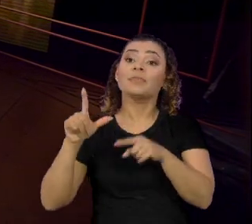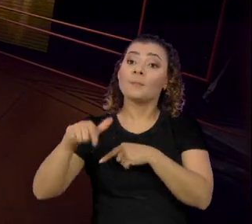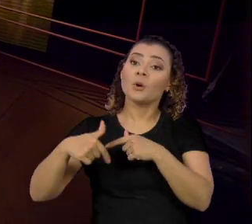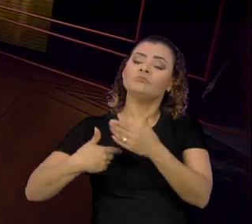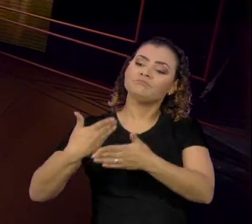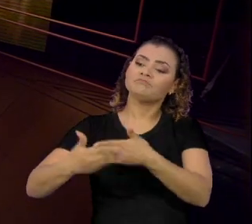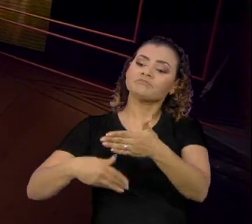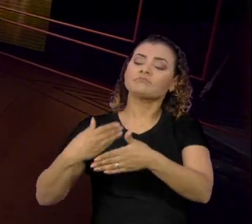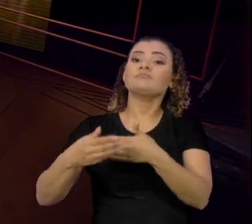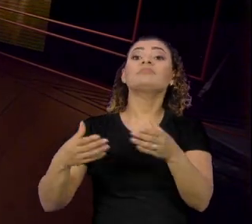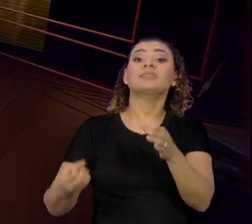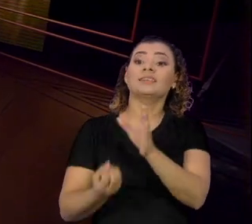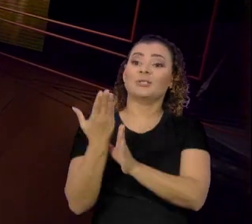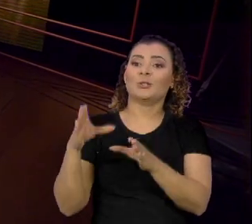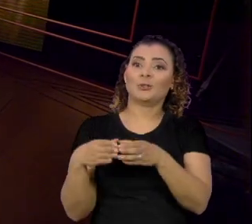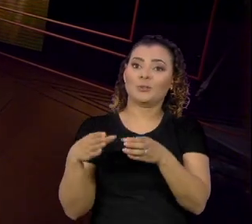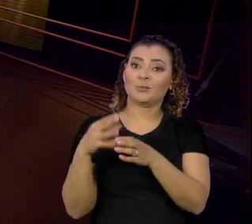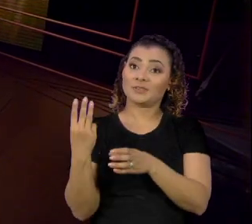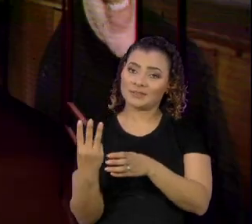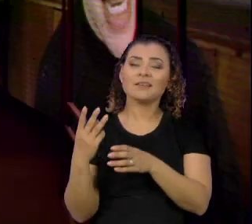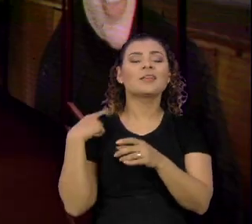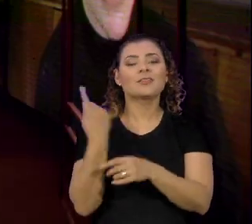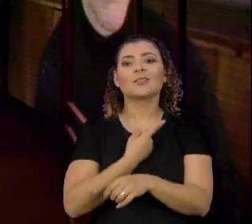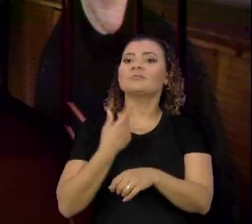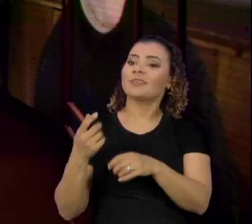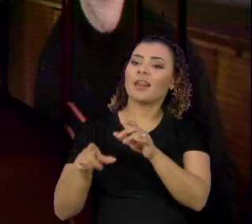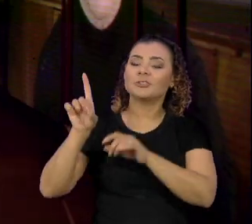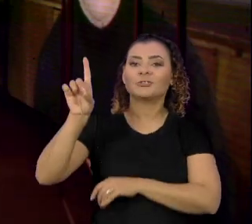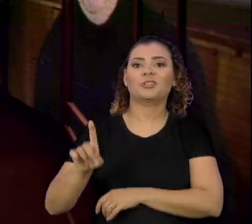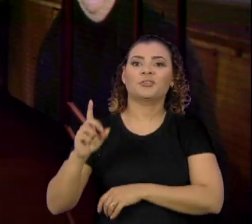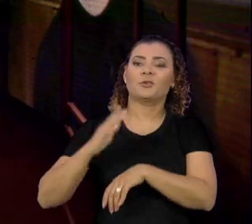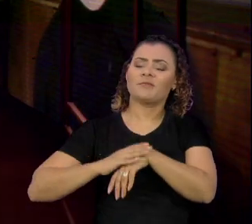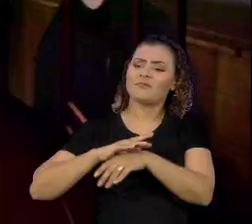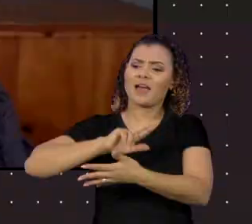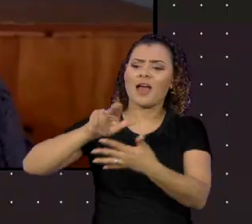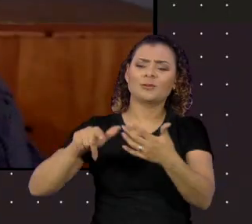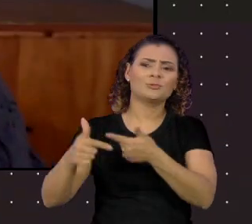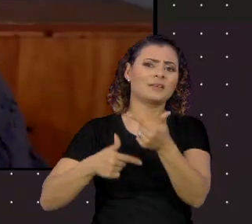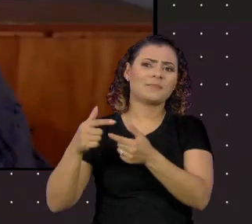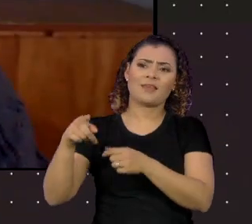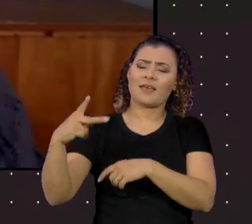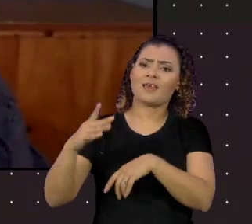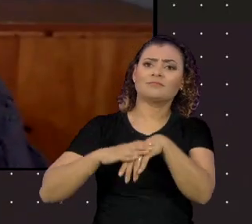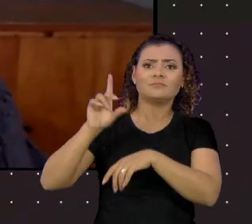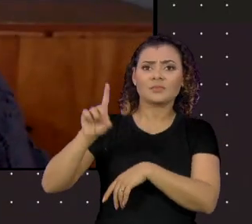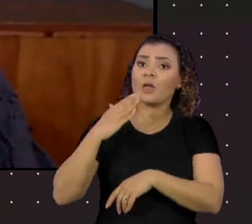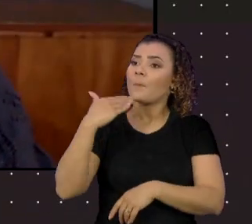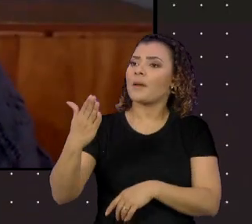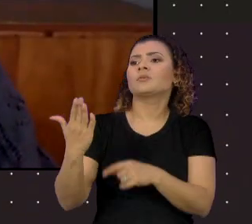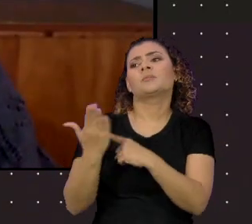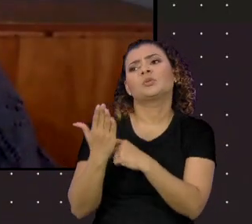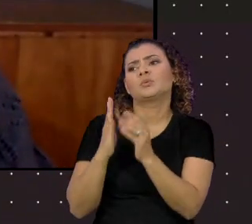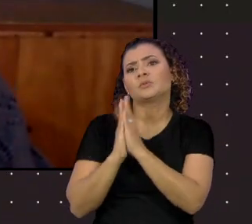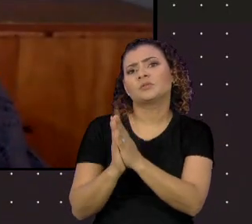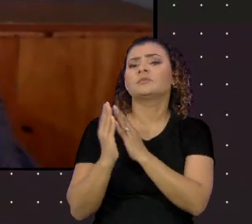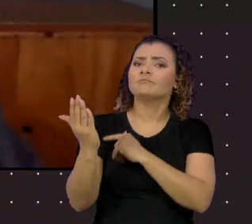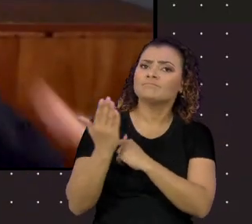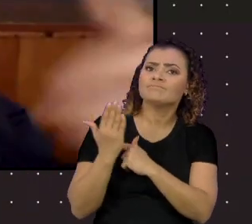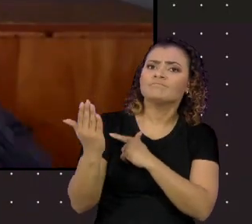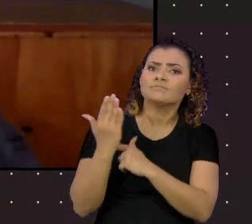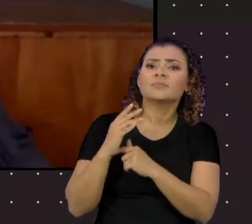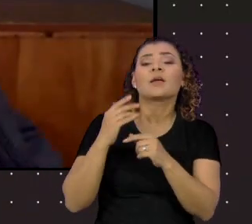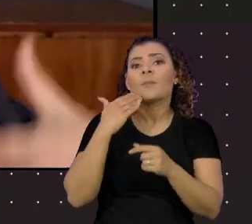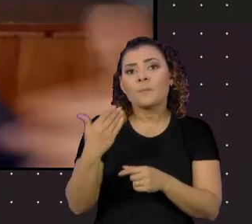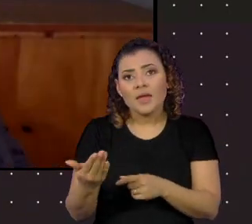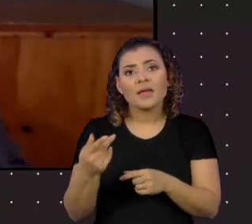alguns espetáculos, e a Yara ela é muito parceira, assim, para vários trabalhos, eu peço ajuda, eu peço